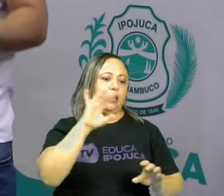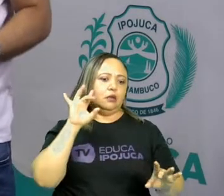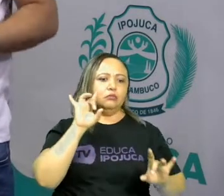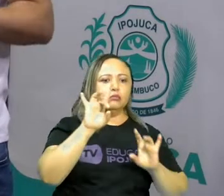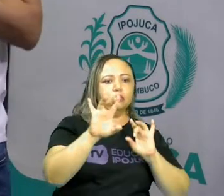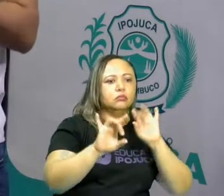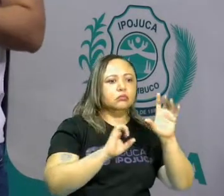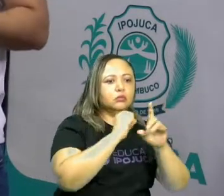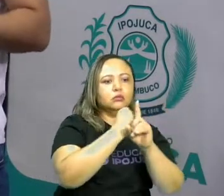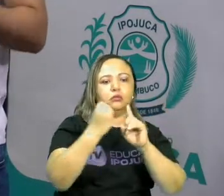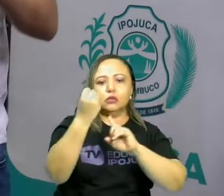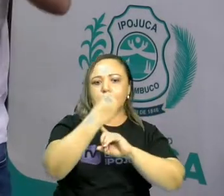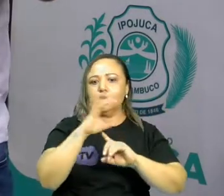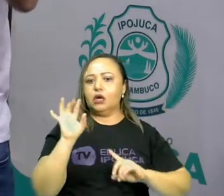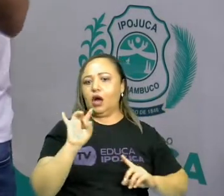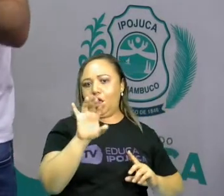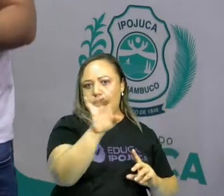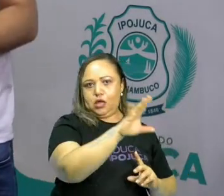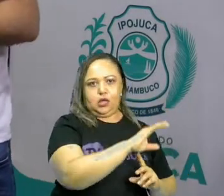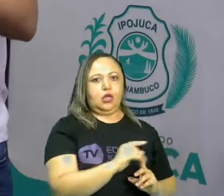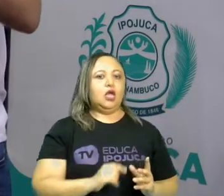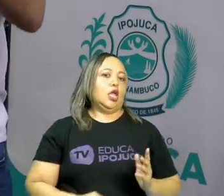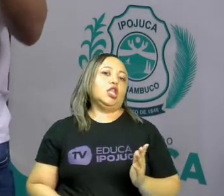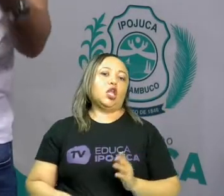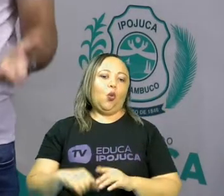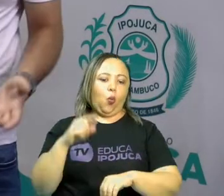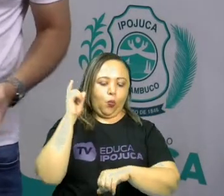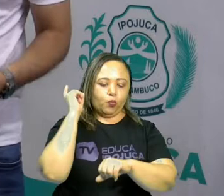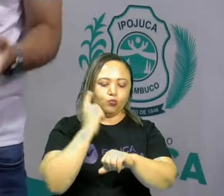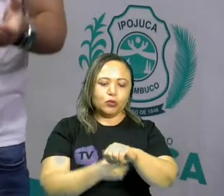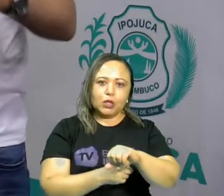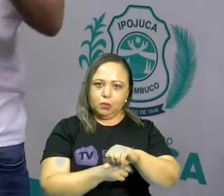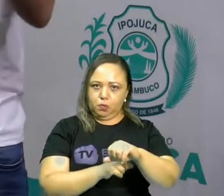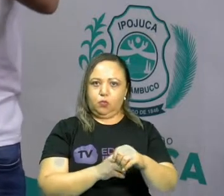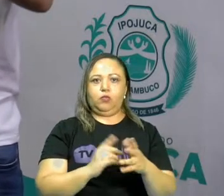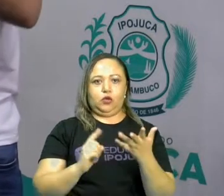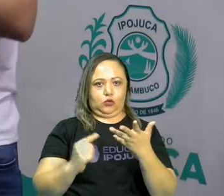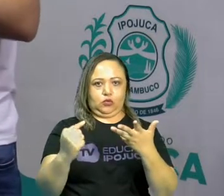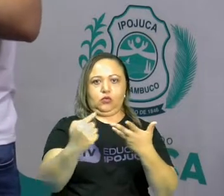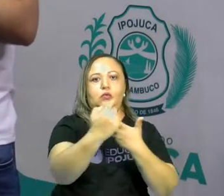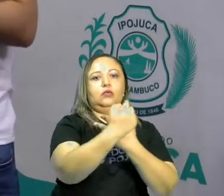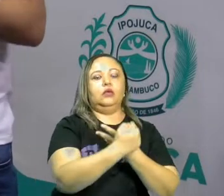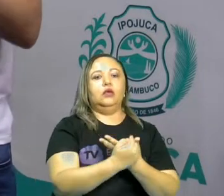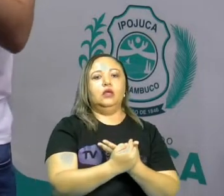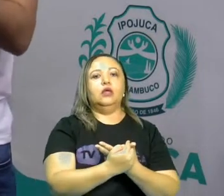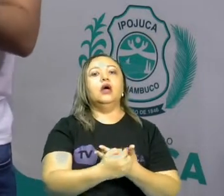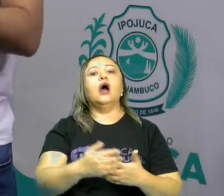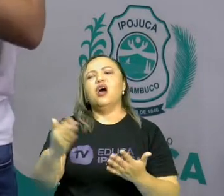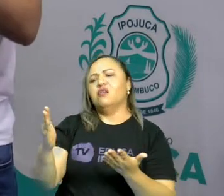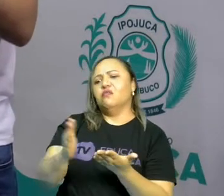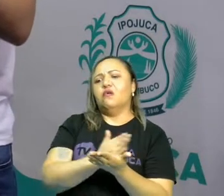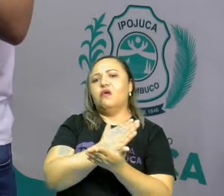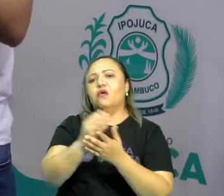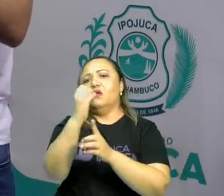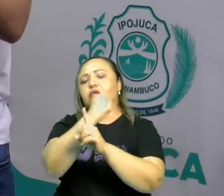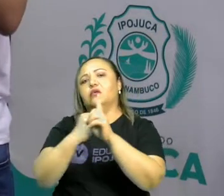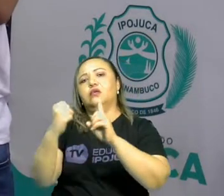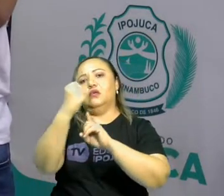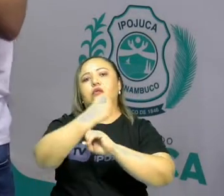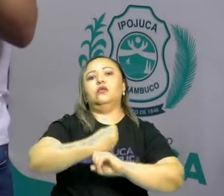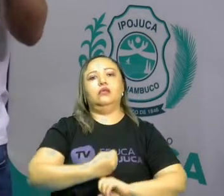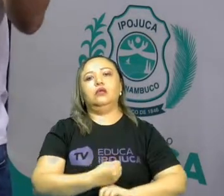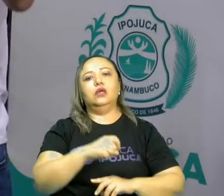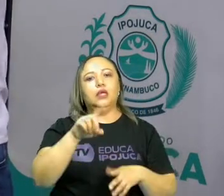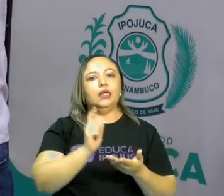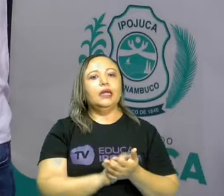cada sociedade ela tem aí a sua forma e marcar o tempo e também existe sociedade com uma visão